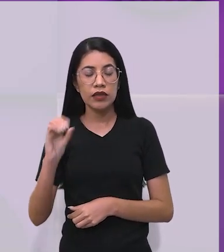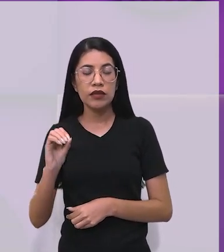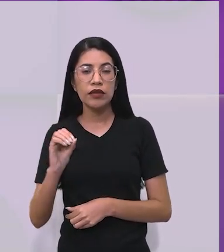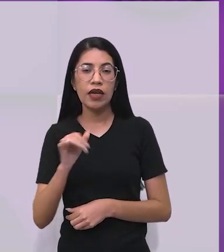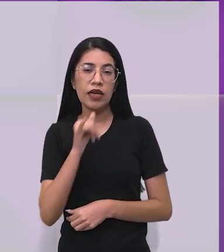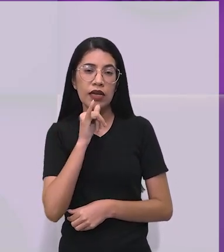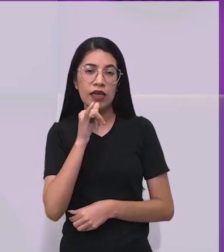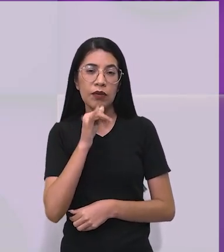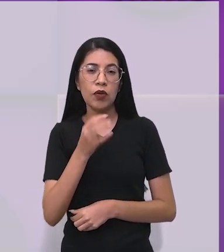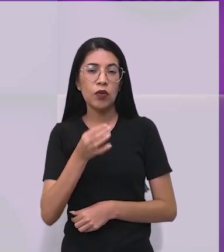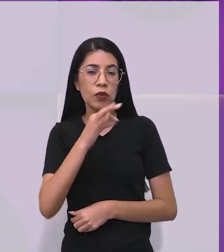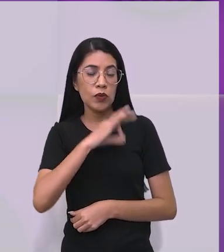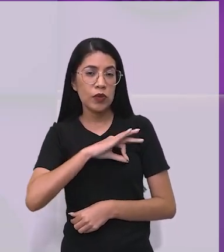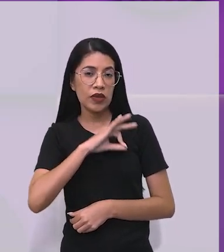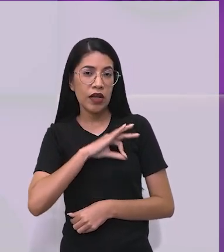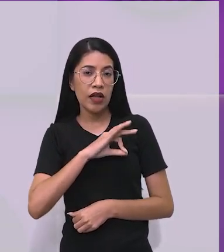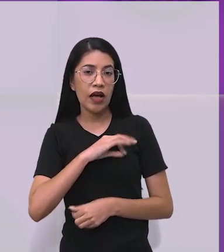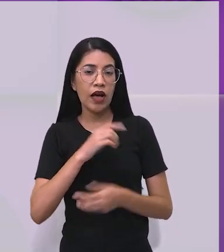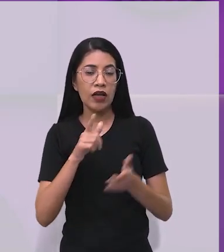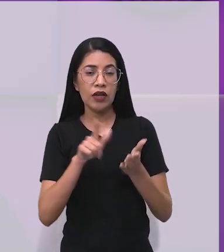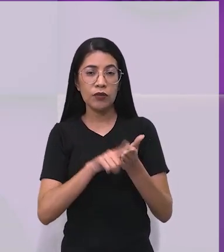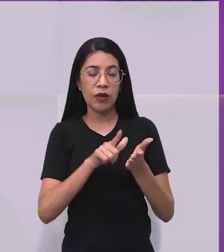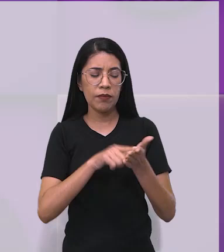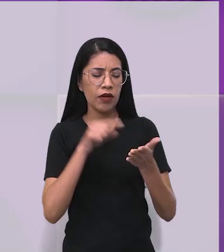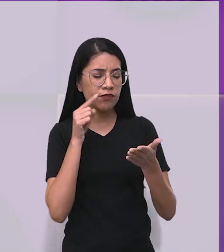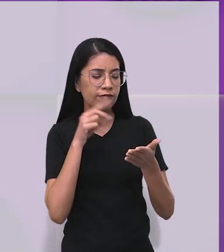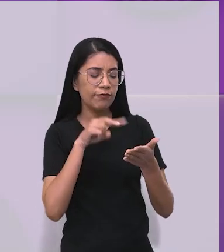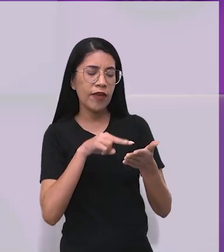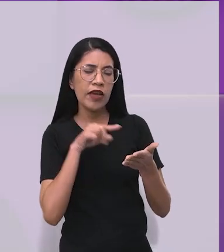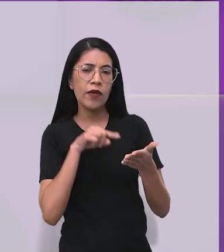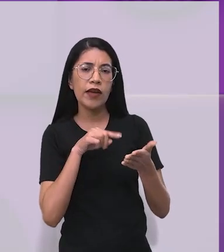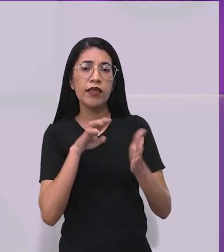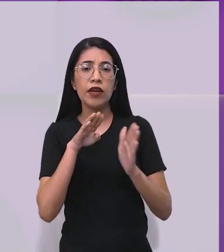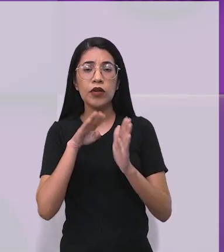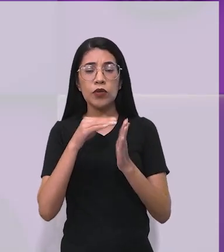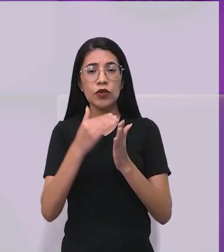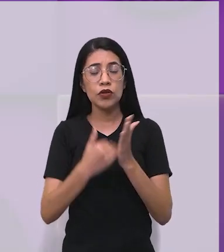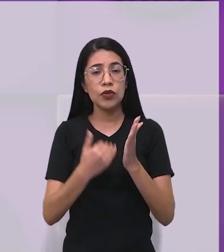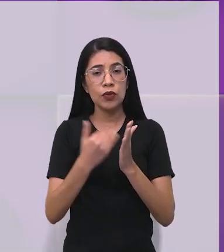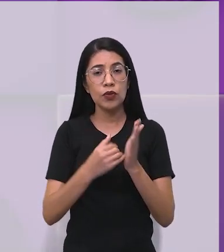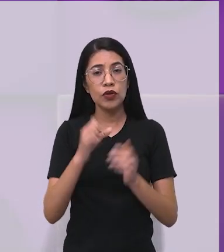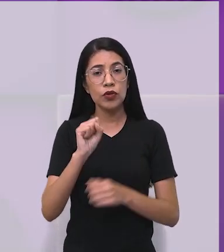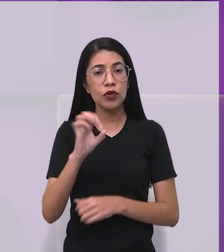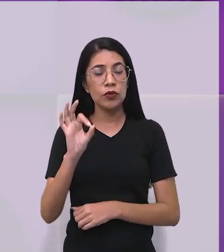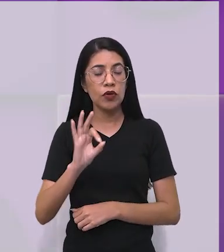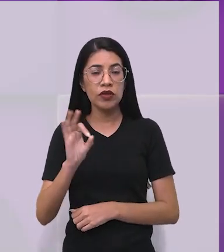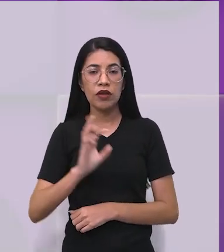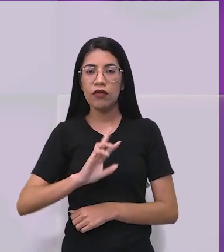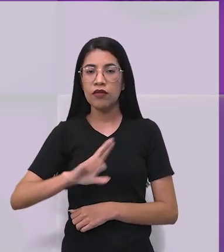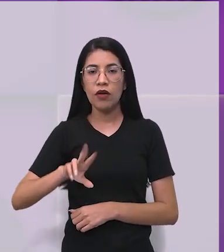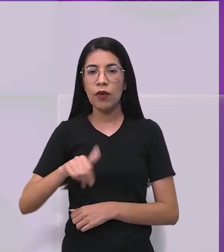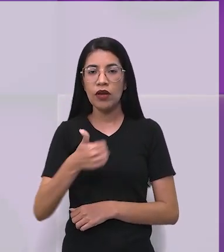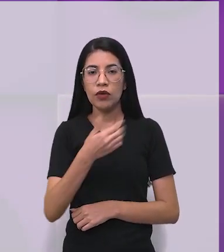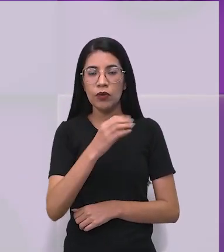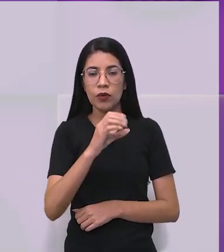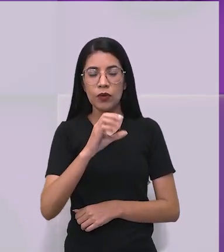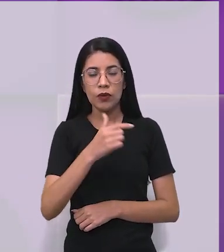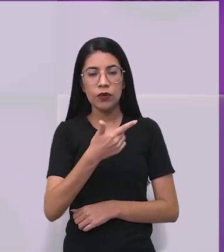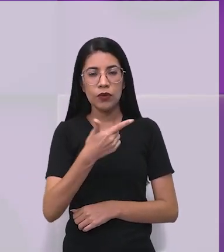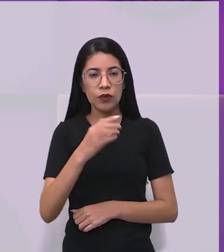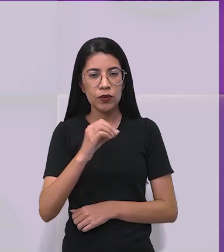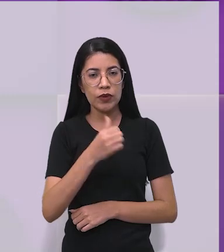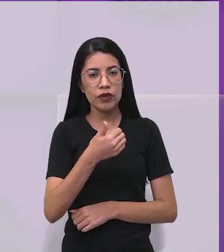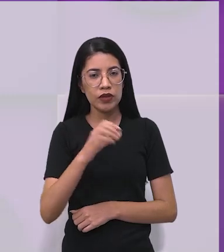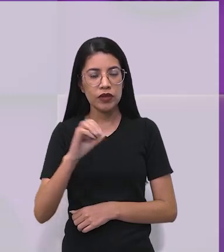o seu salário e no contra-cheque ali, né, fosse descontado 8%. Você não vai receber 2.100, você vai receber